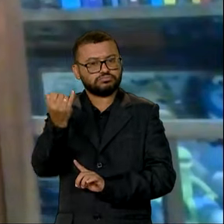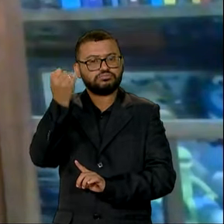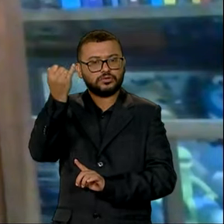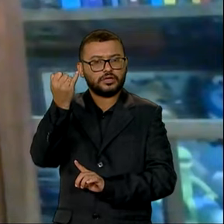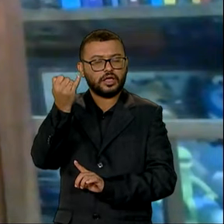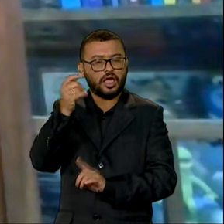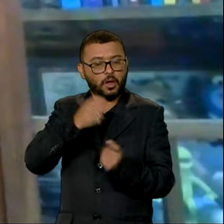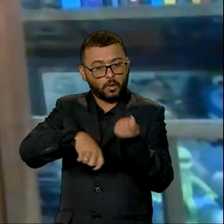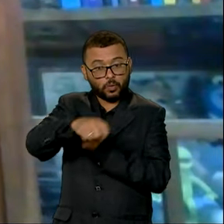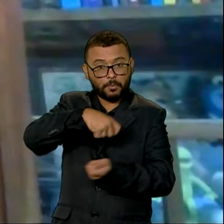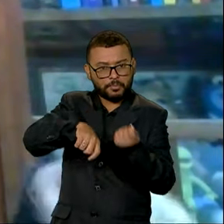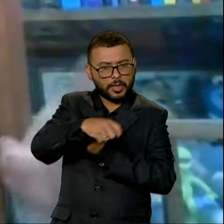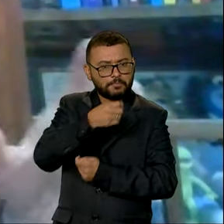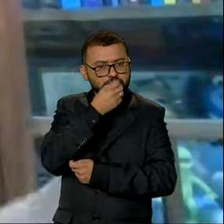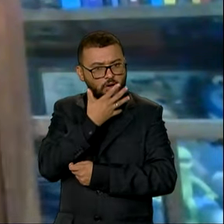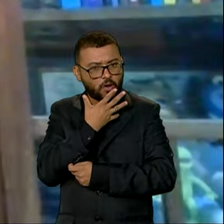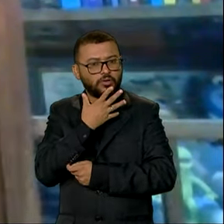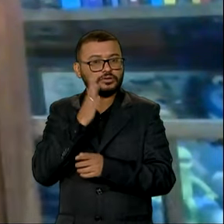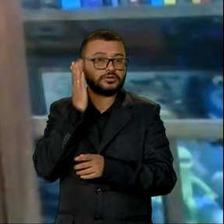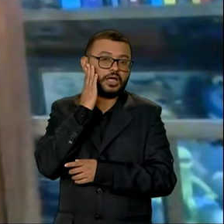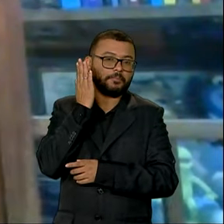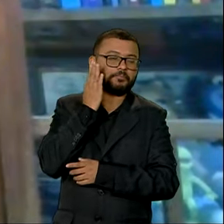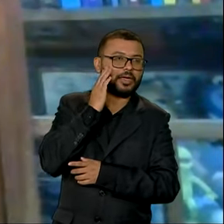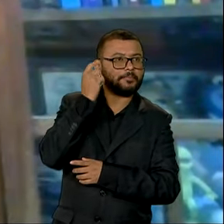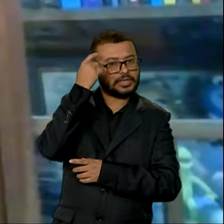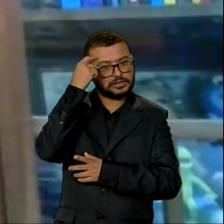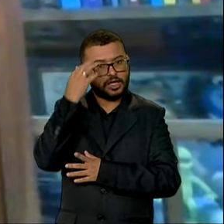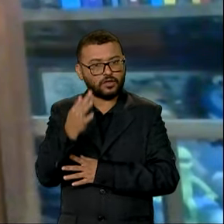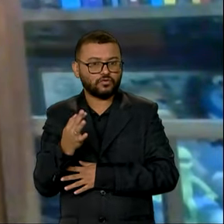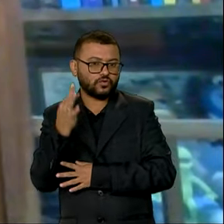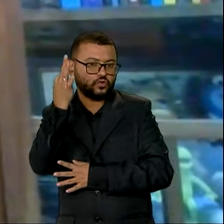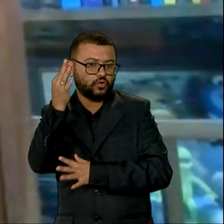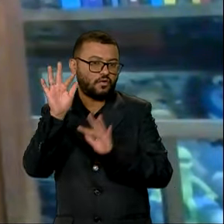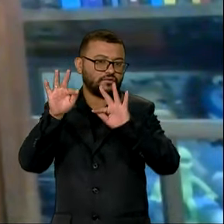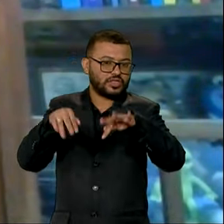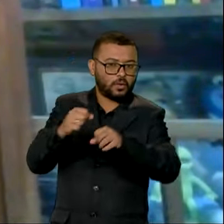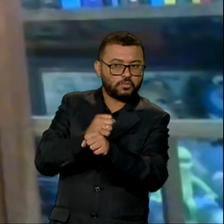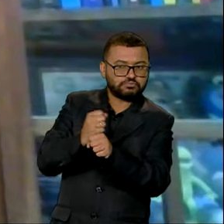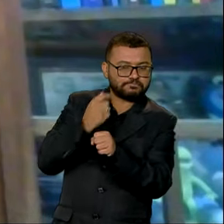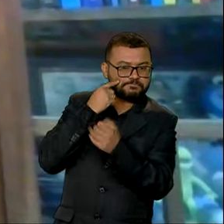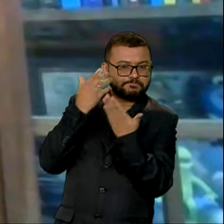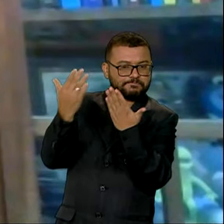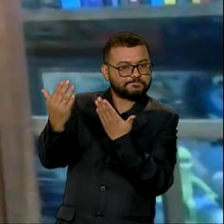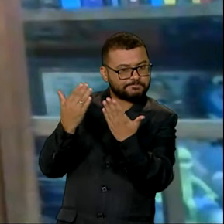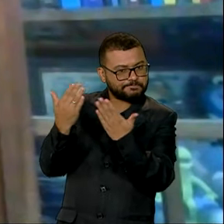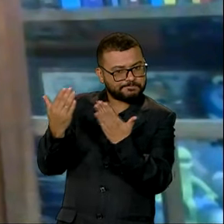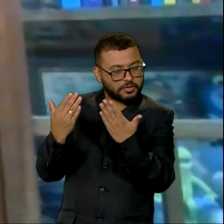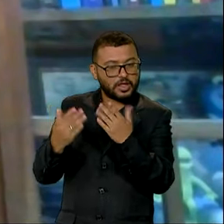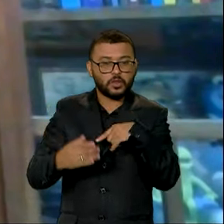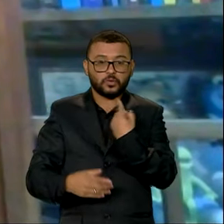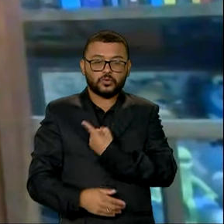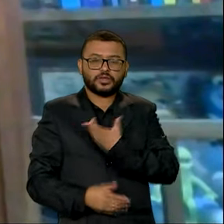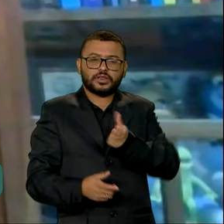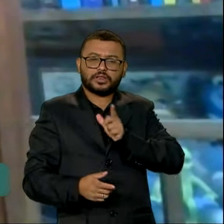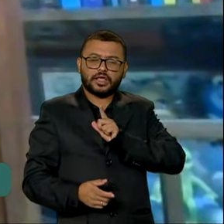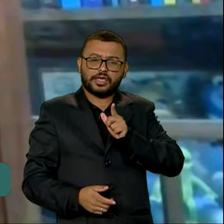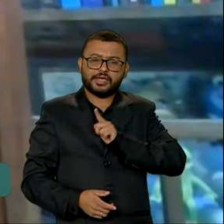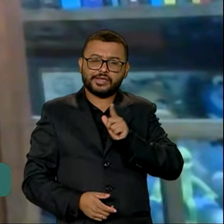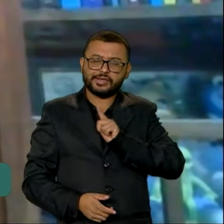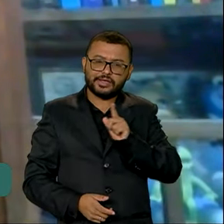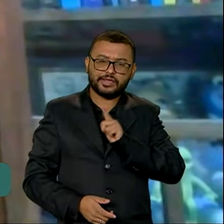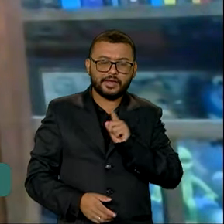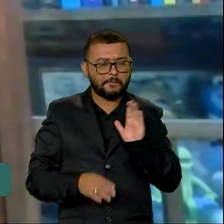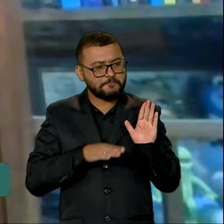para a economia, né? Até para as projeções para o final do ano. E, basicamente, nós tivemos